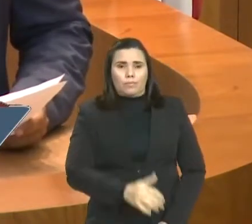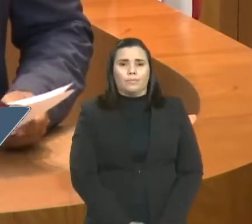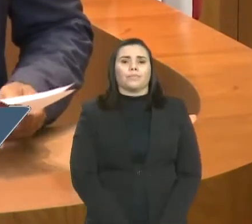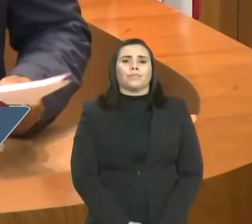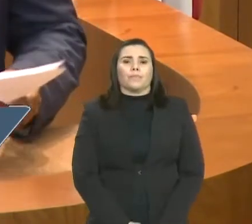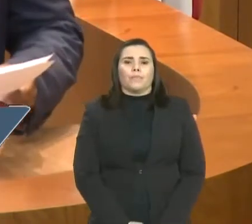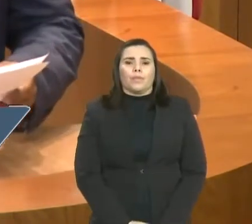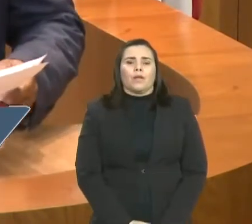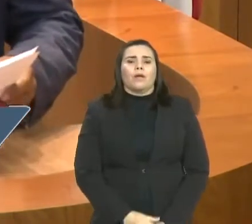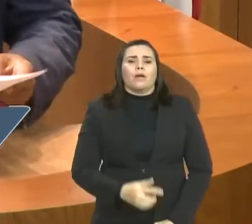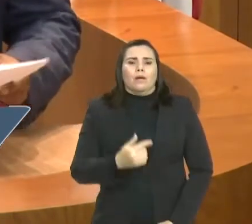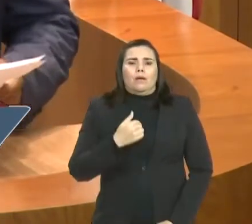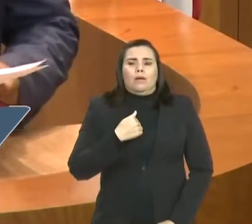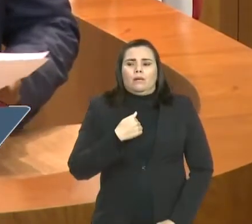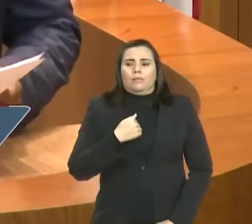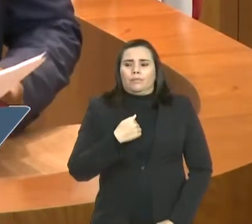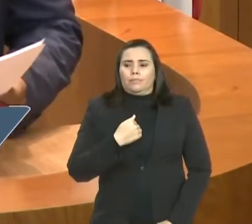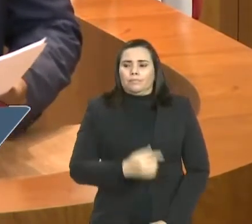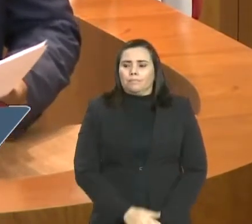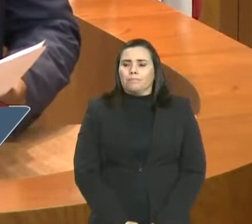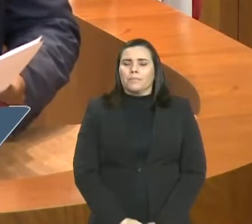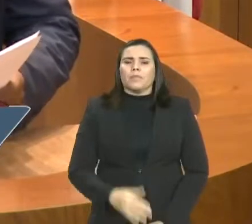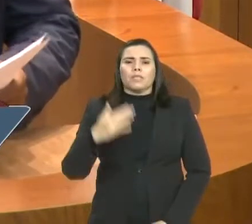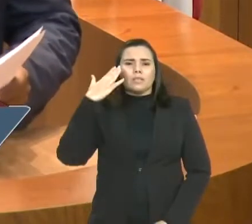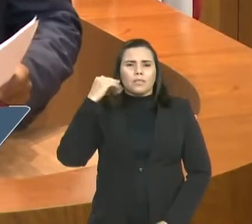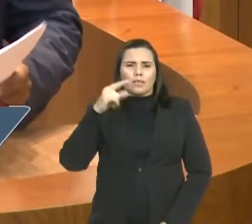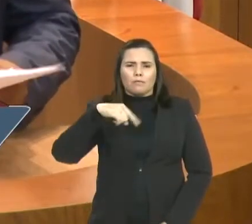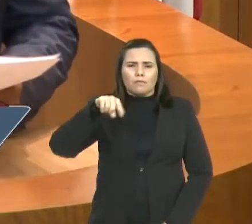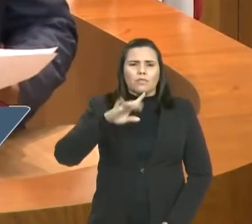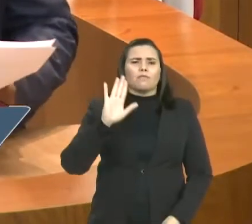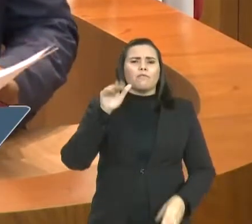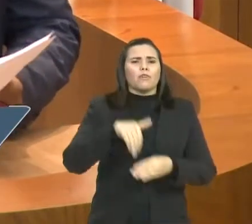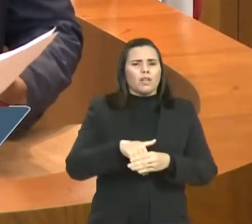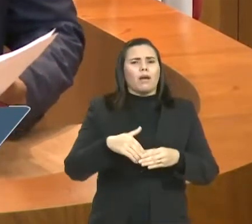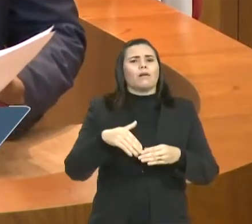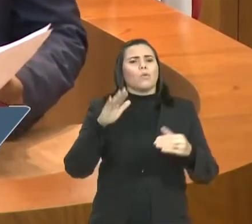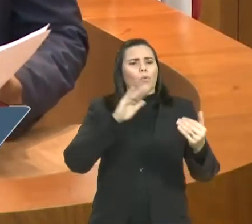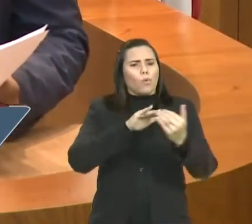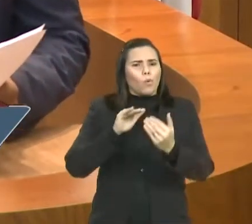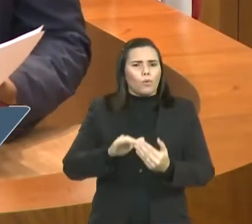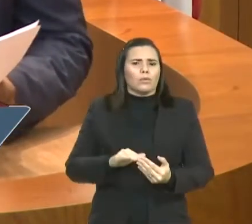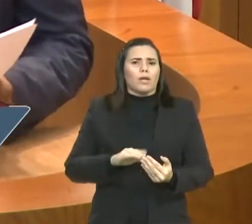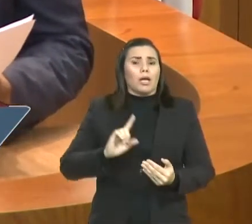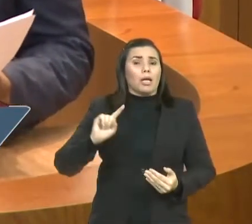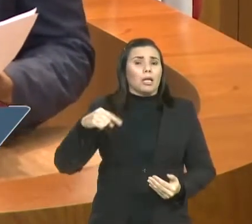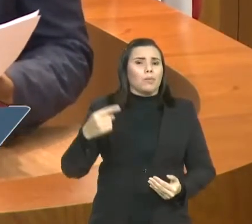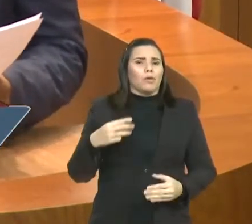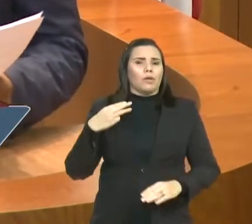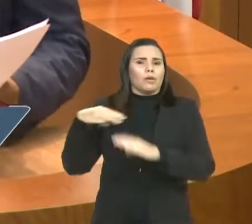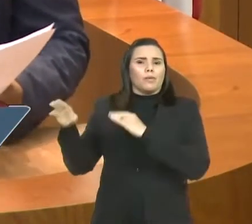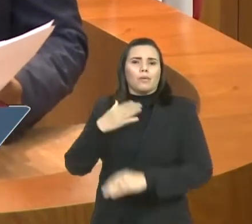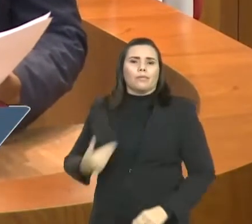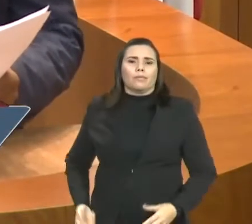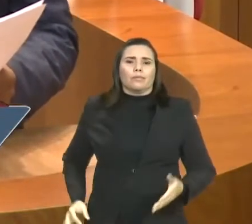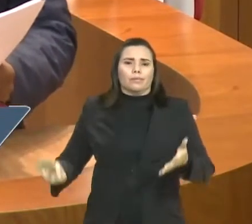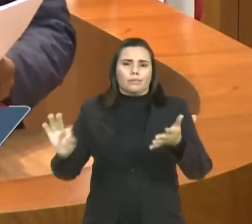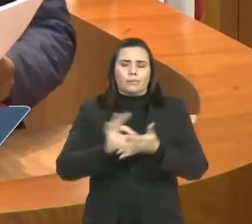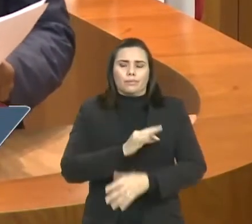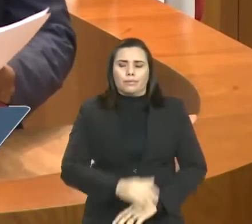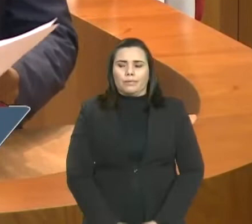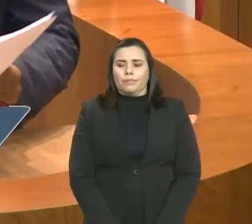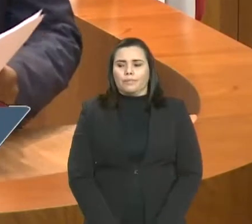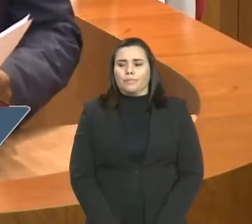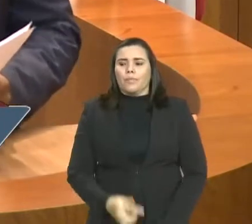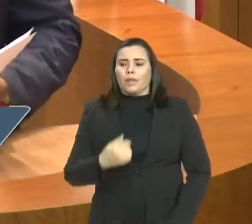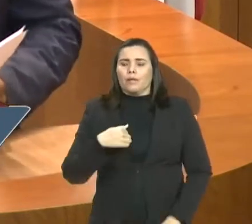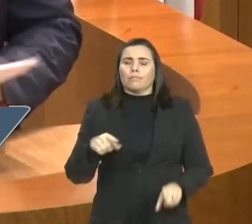concursos públicos e falou também em defesa do reajuste dos servidores da educação. Nossa luta permanente também em defesa